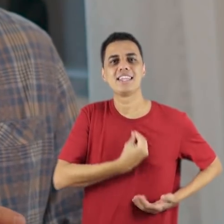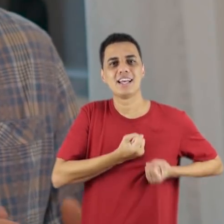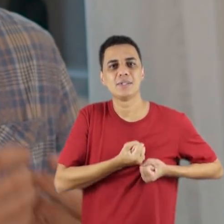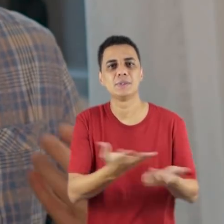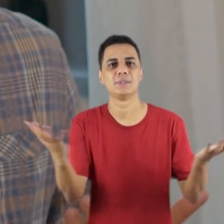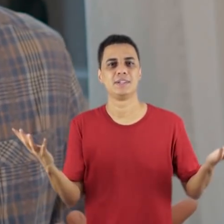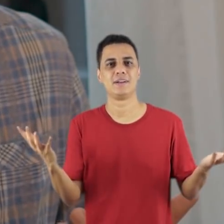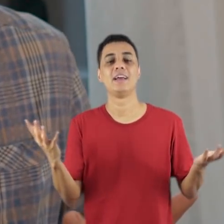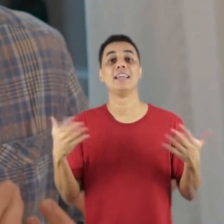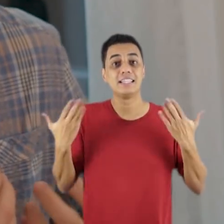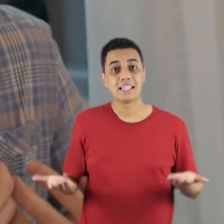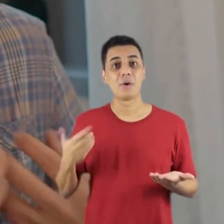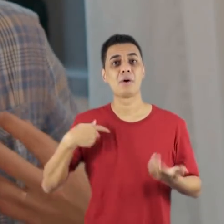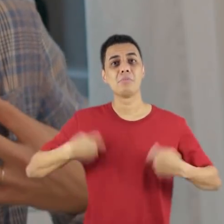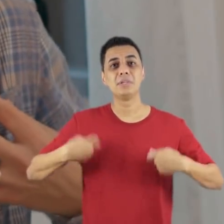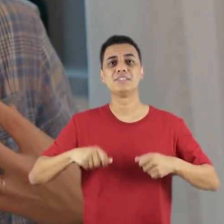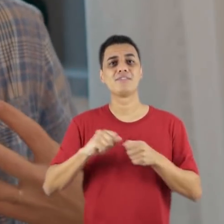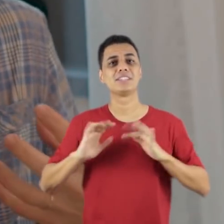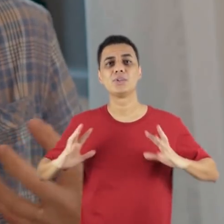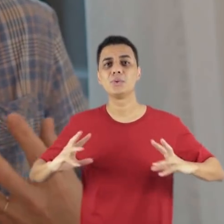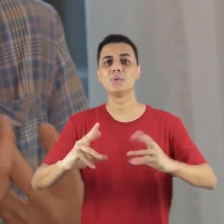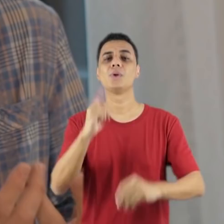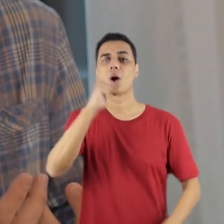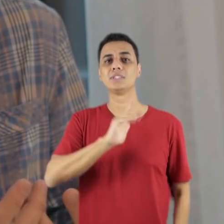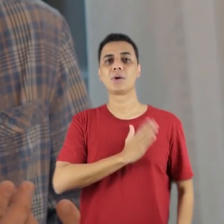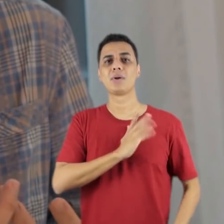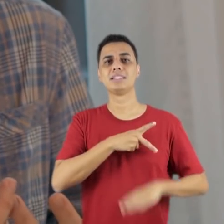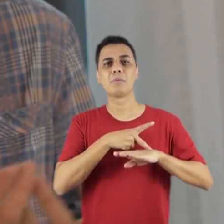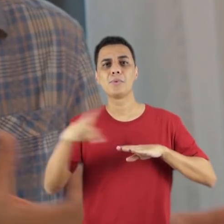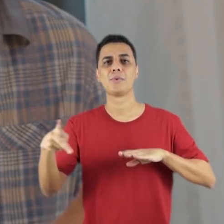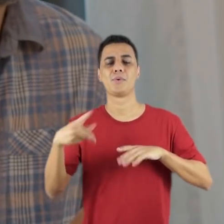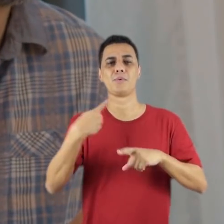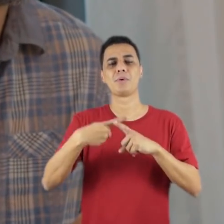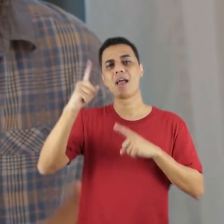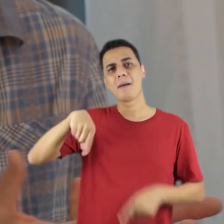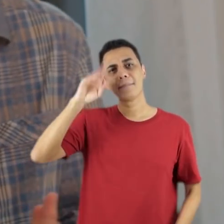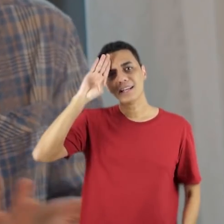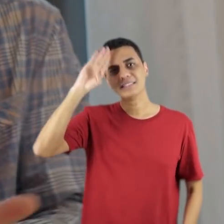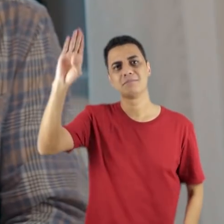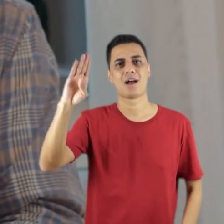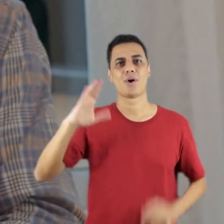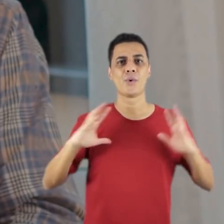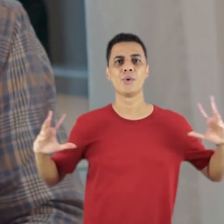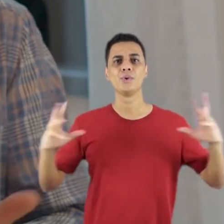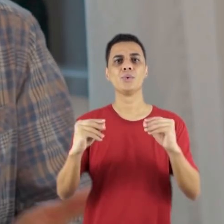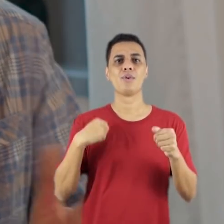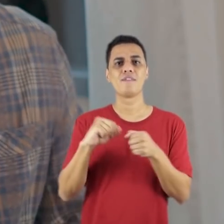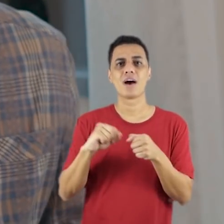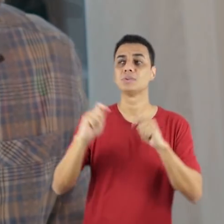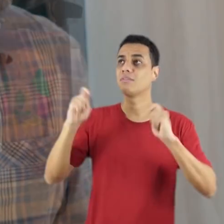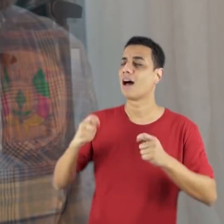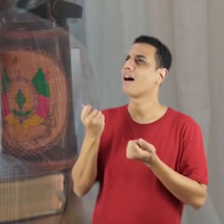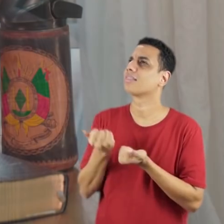porque toda a minha vida vem deste centro do controle e tudo que eu fizer pode agradar a Deus ou me afastar dele e